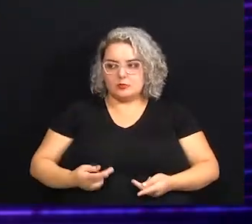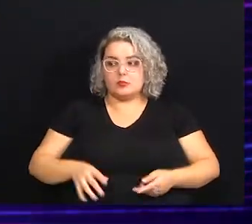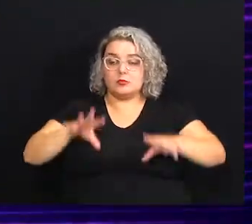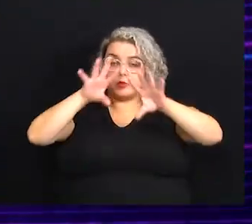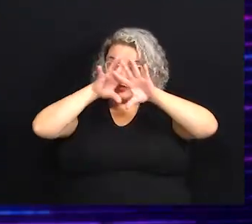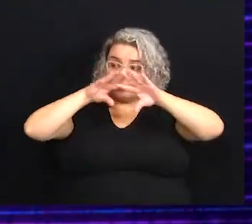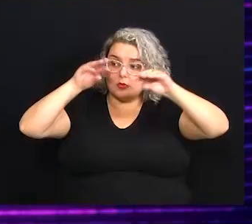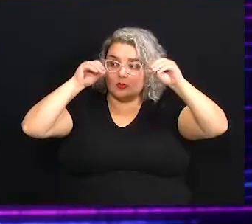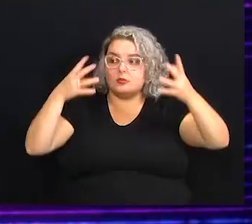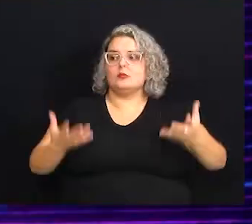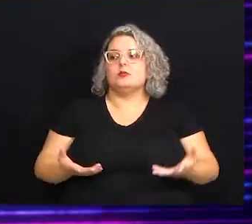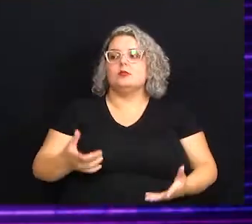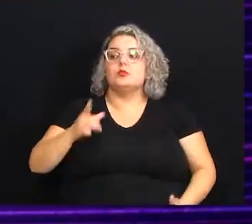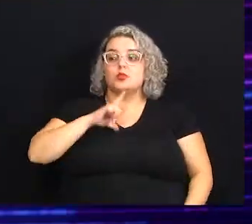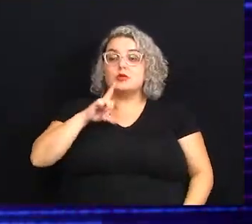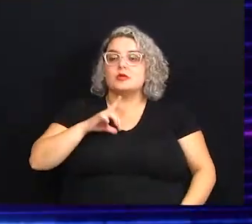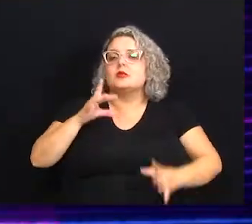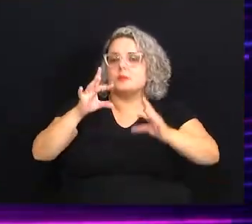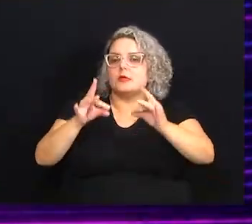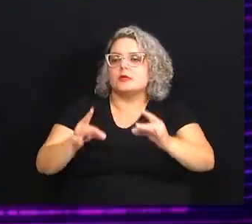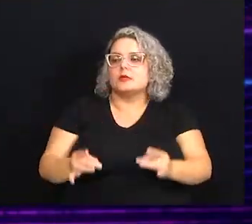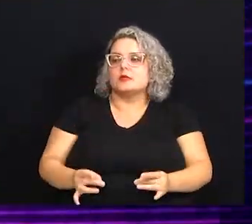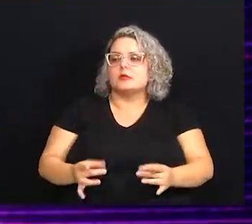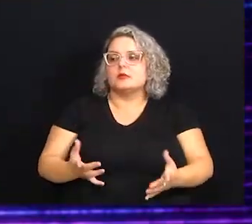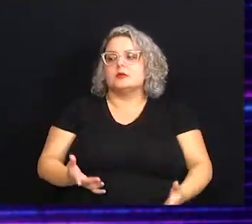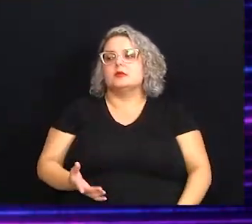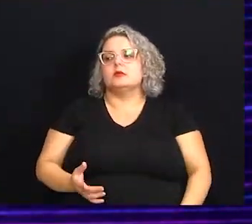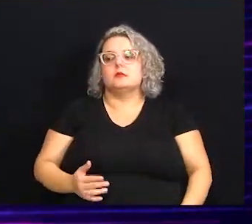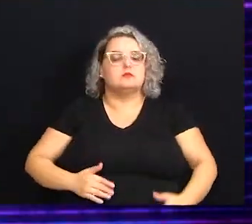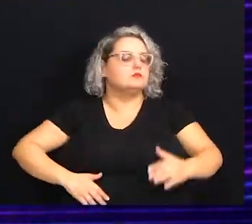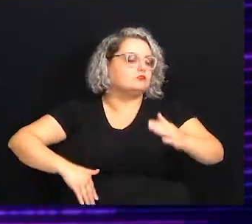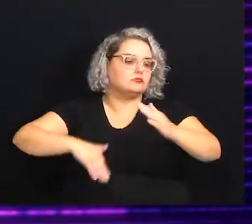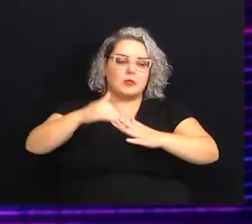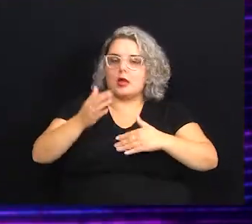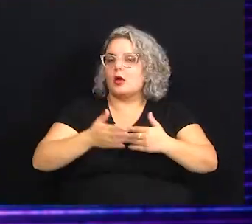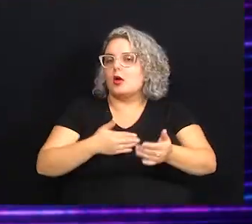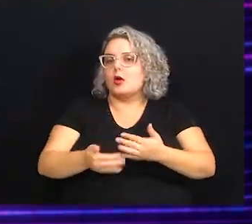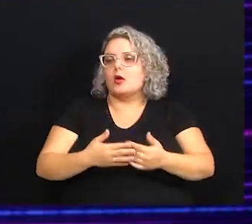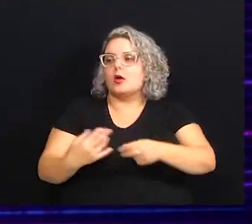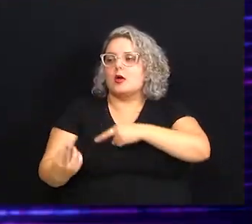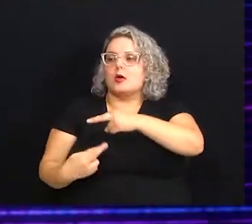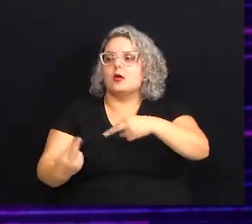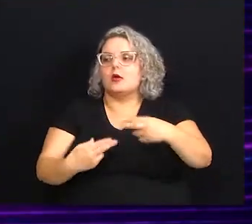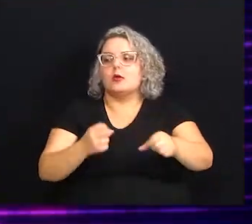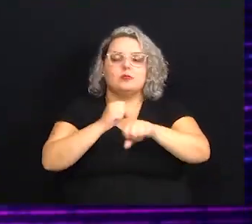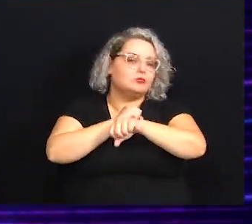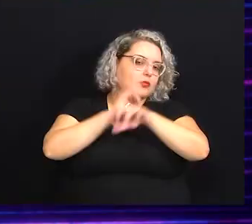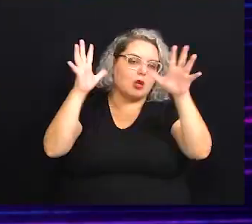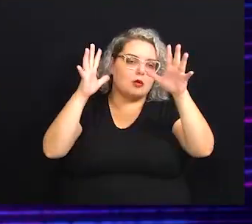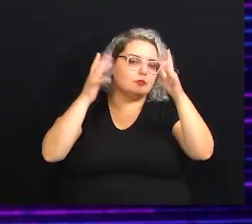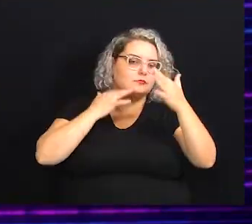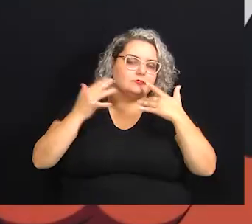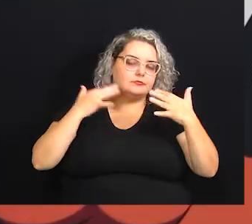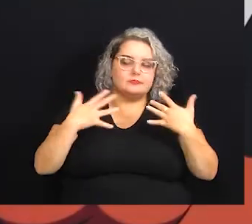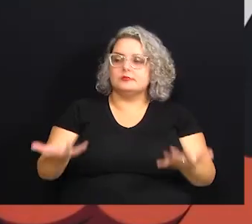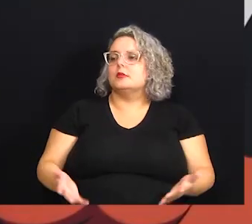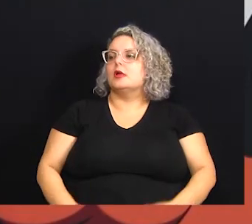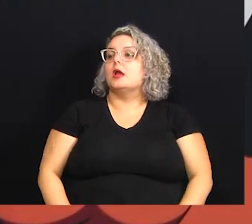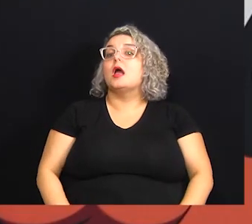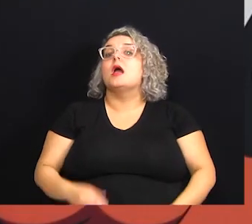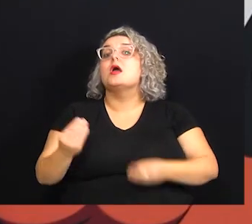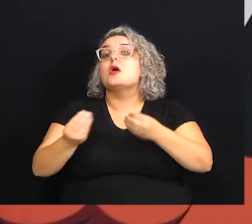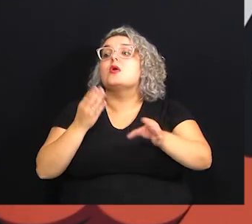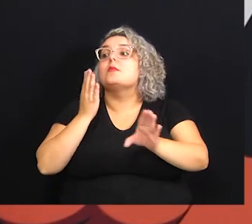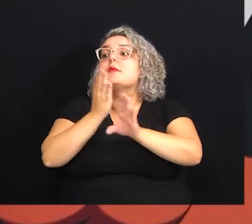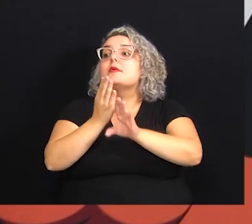por ser abstrata demais, ou melhor, por indefinição e por ser abstrata demais, extrapola qualquer laço e explode em cores. E como é que